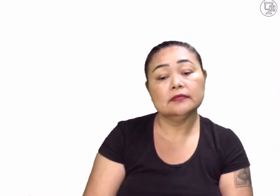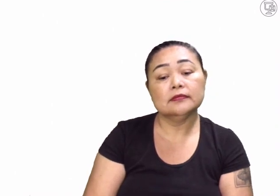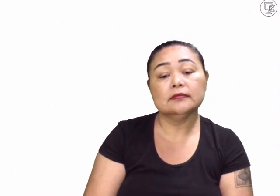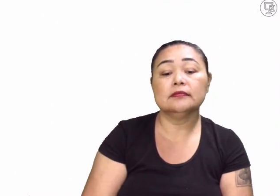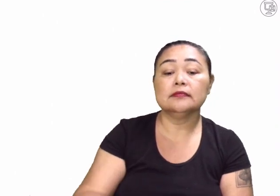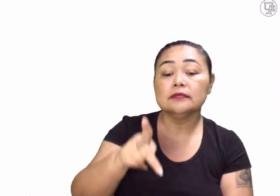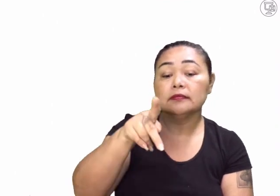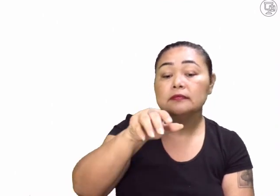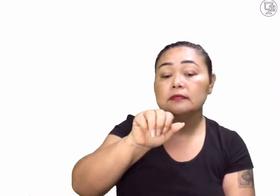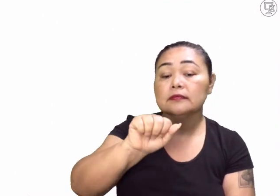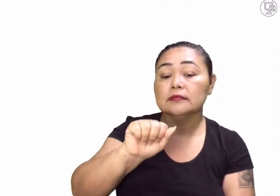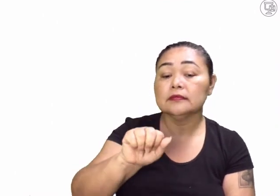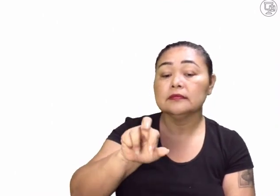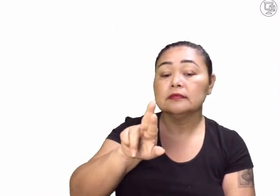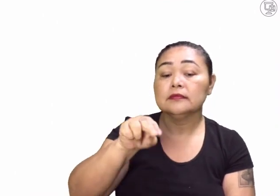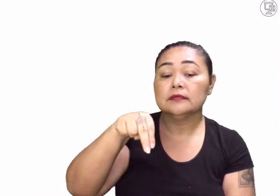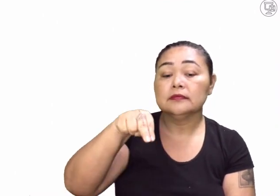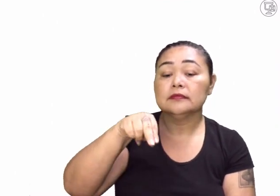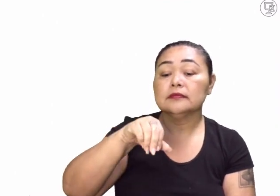Parnaíba,